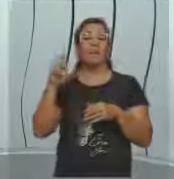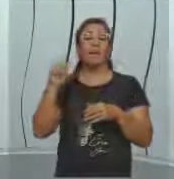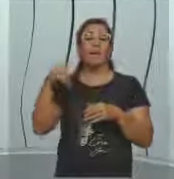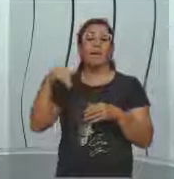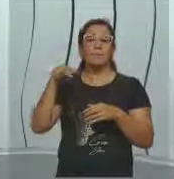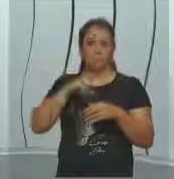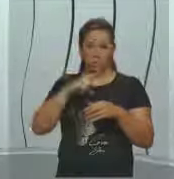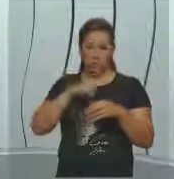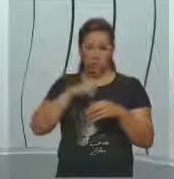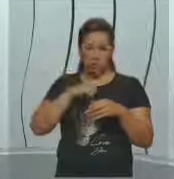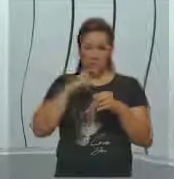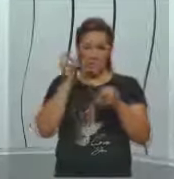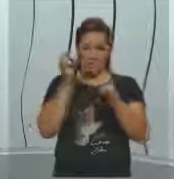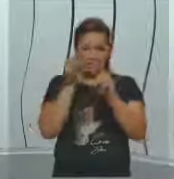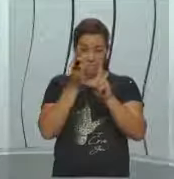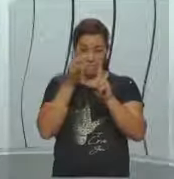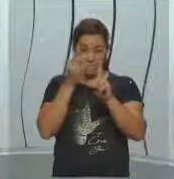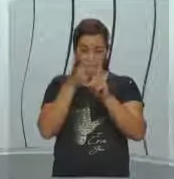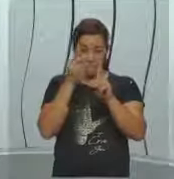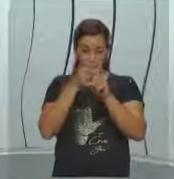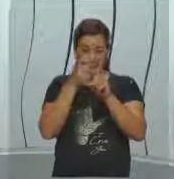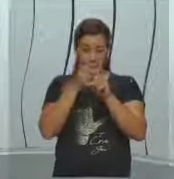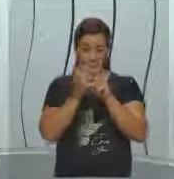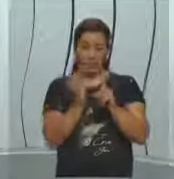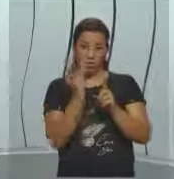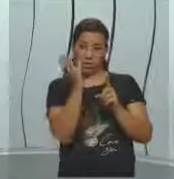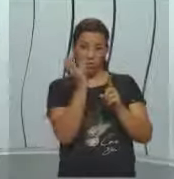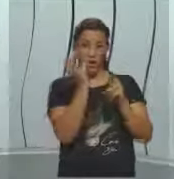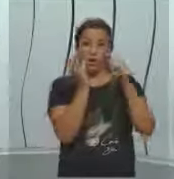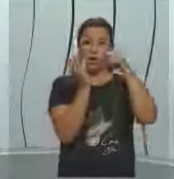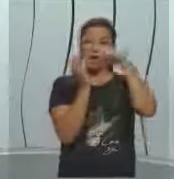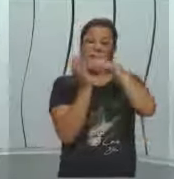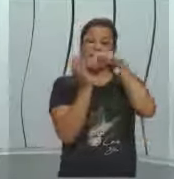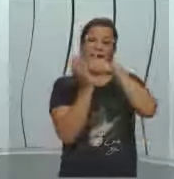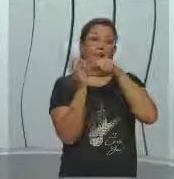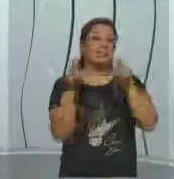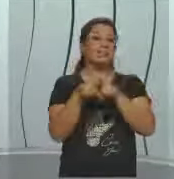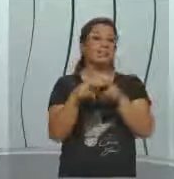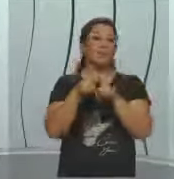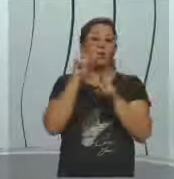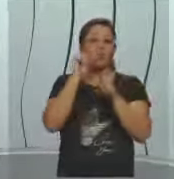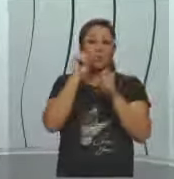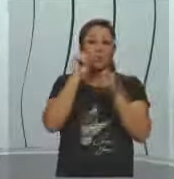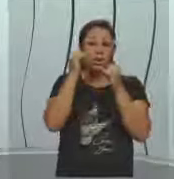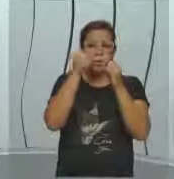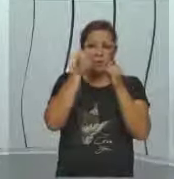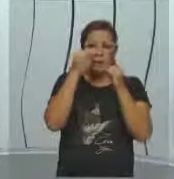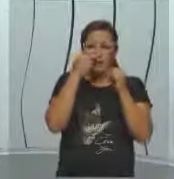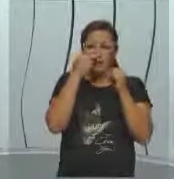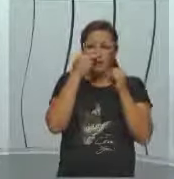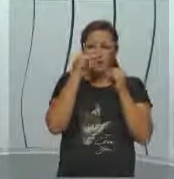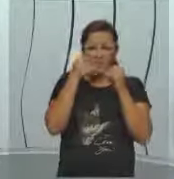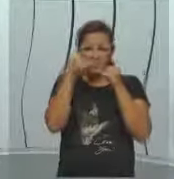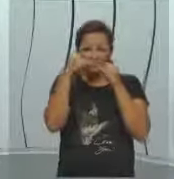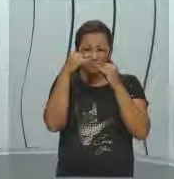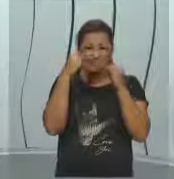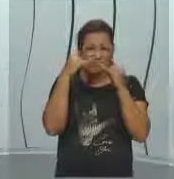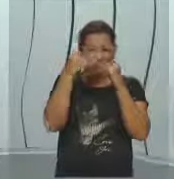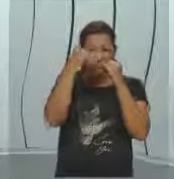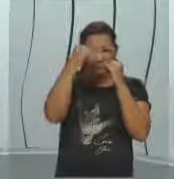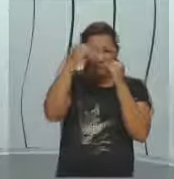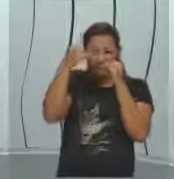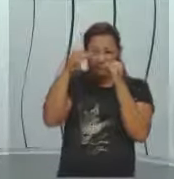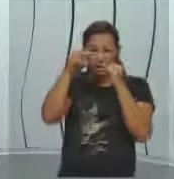uma parte de vidro, que era o bulbo, e dentro do bulbo você tinha aquele fiozinho que parece uma molinha, que quando